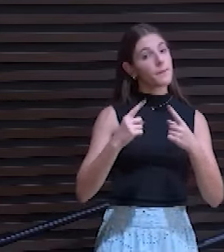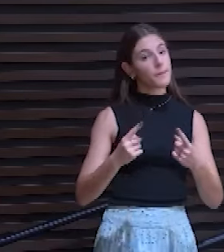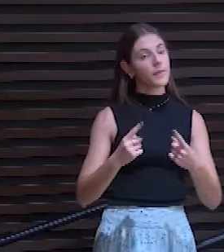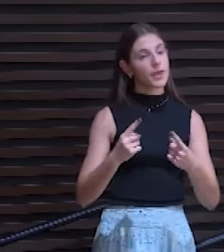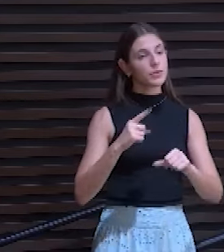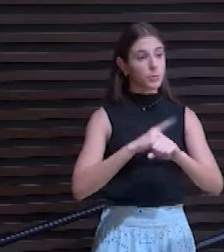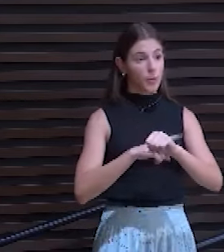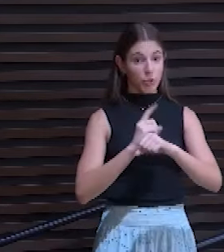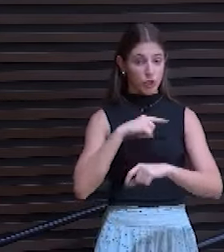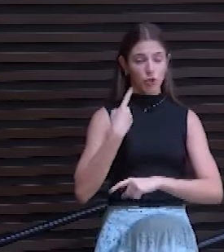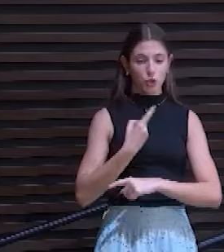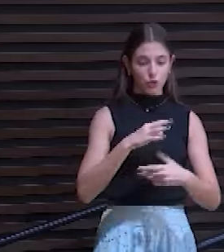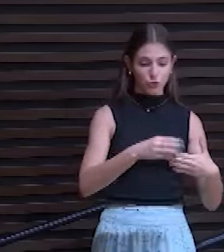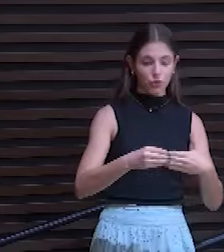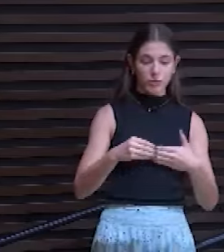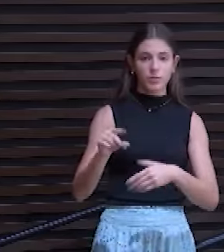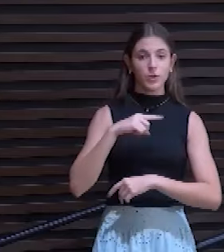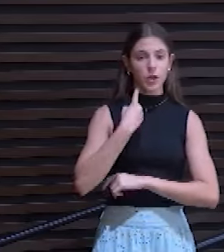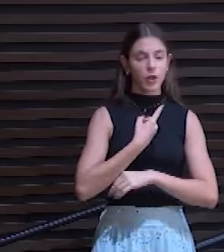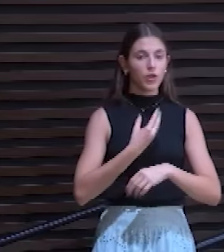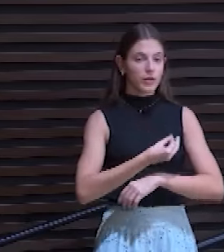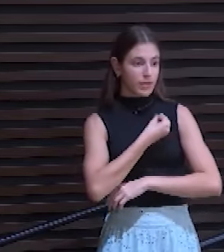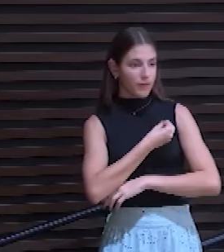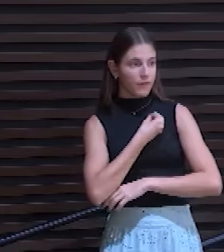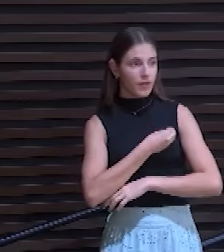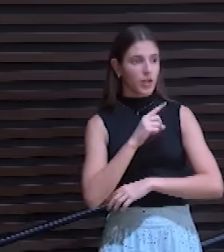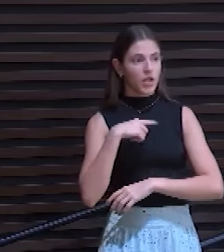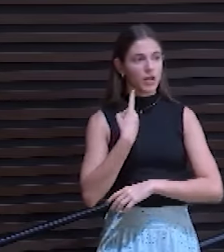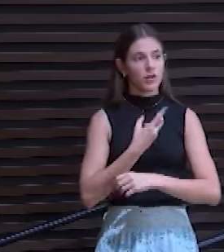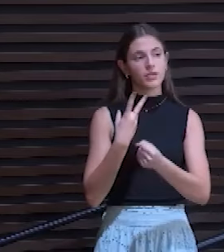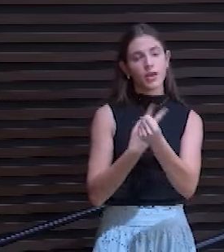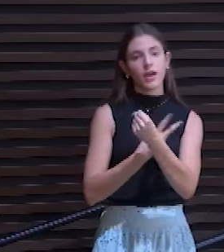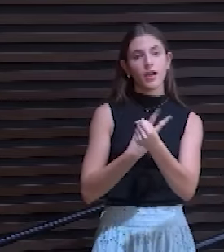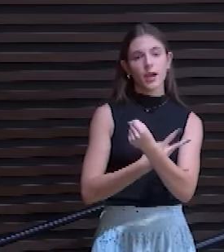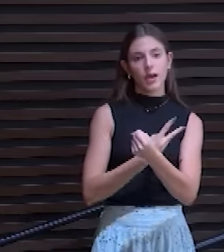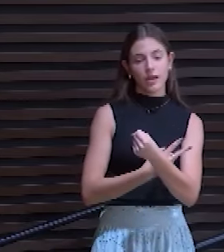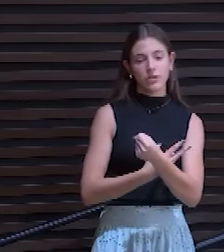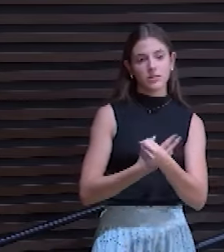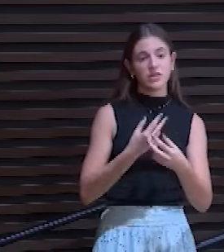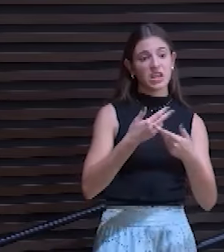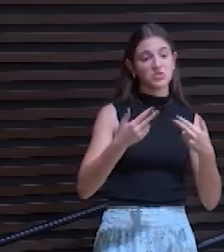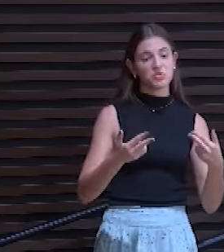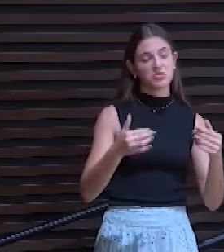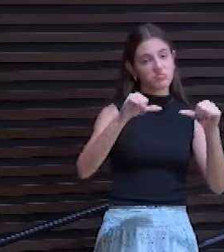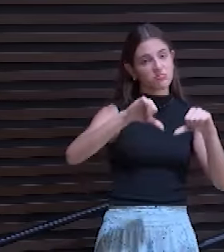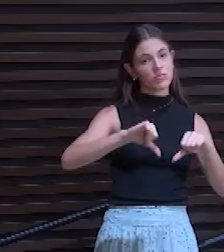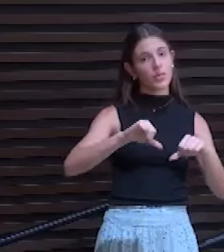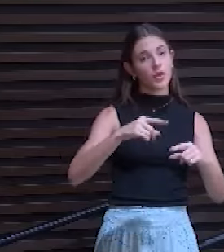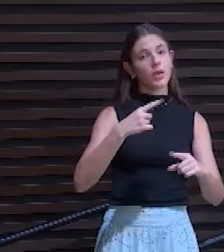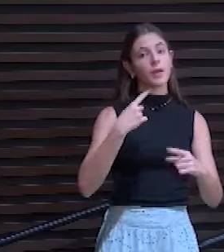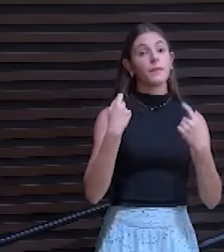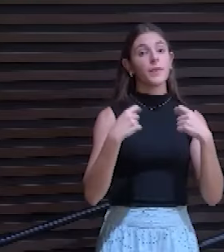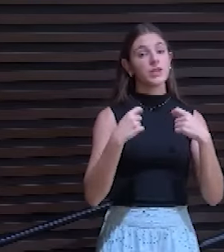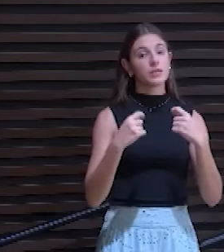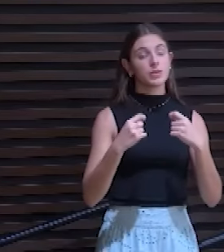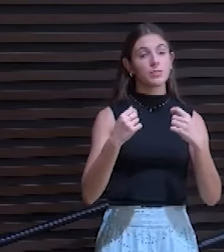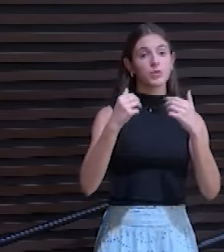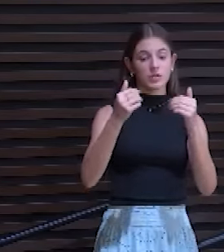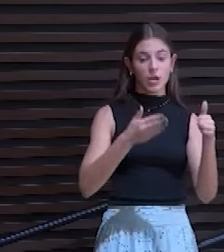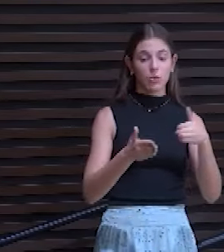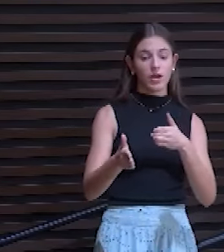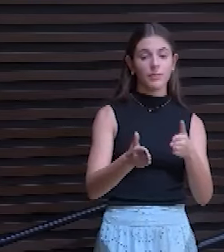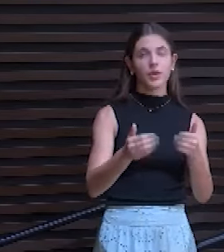esborrachar e vai esborrachar a tua família. Coloca o leme, coloca o volante, coloca a direção na mão do Senhor. E você vai ver o que vai